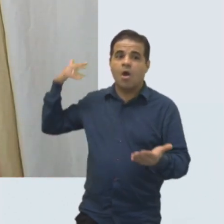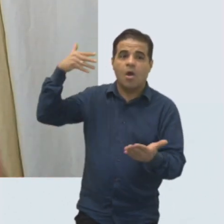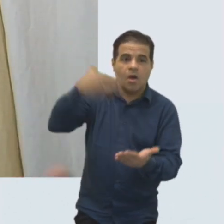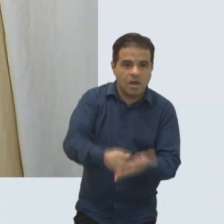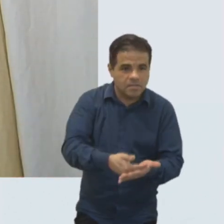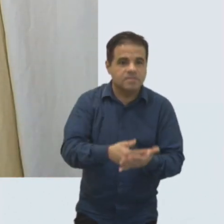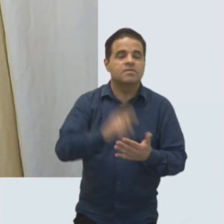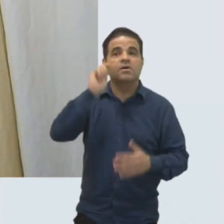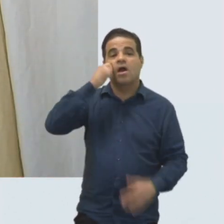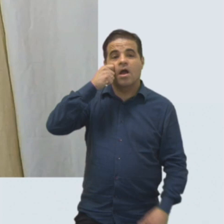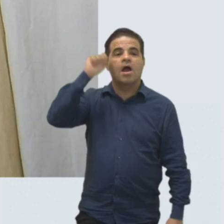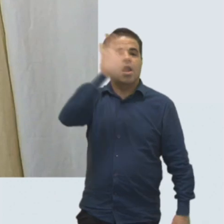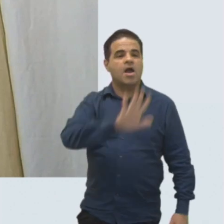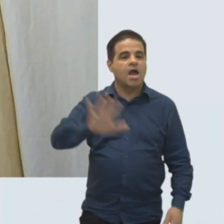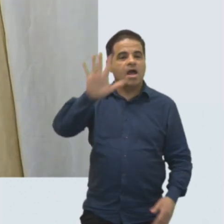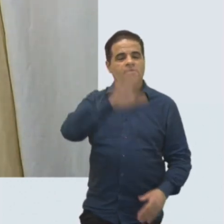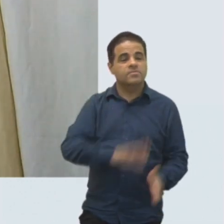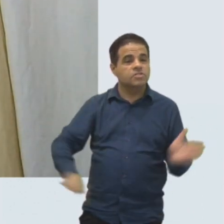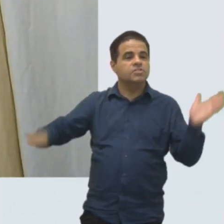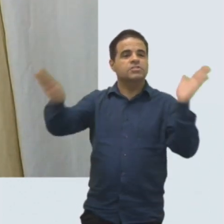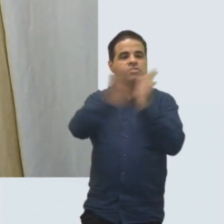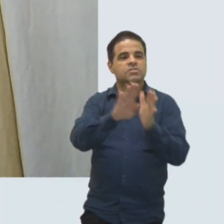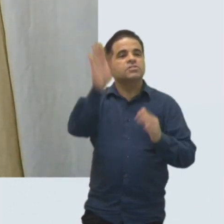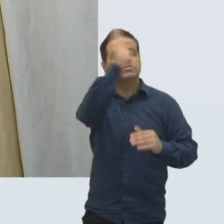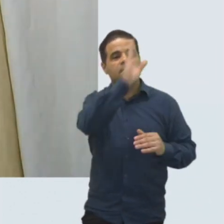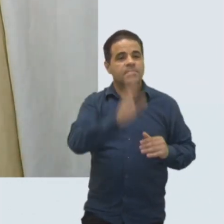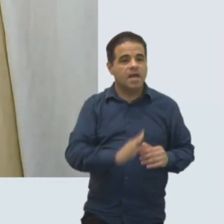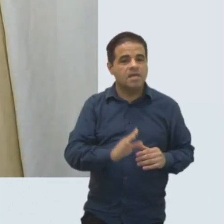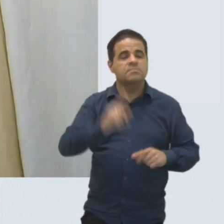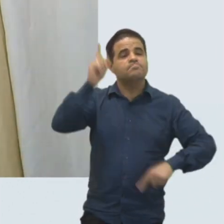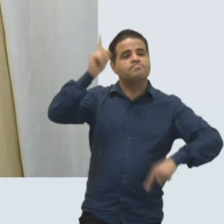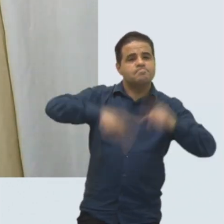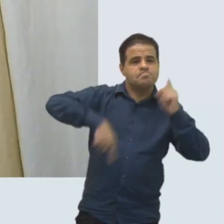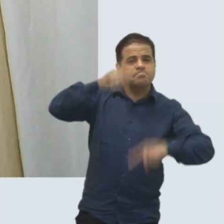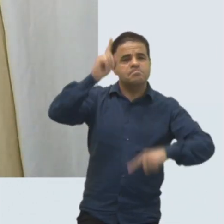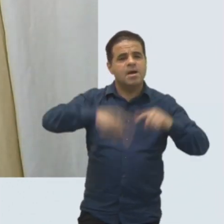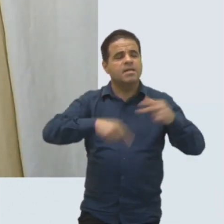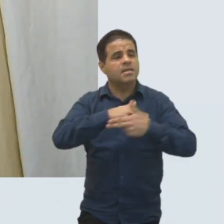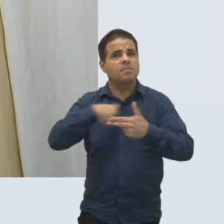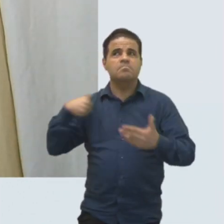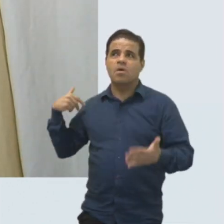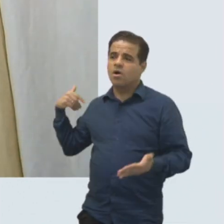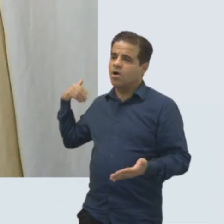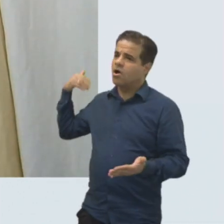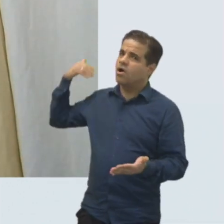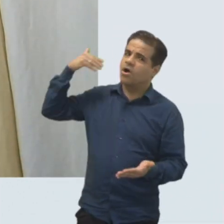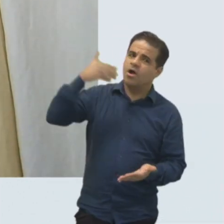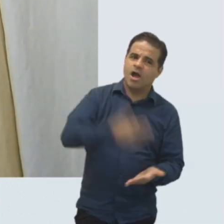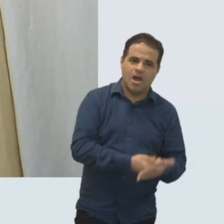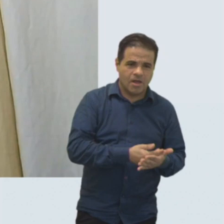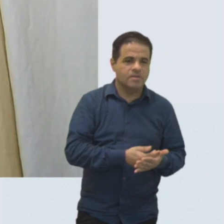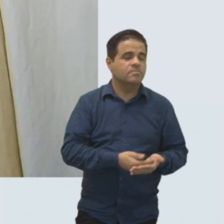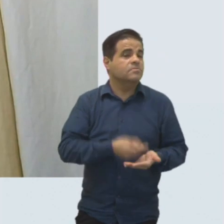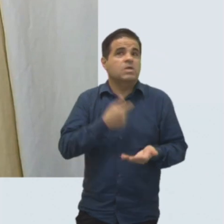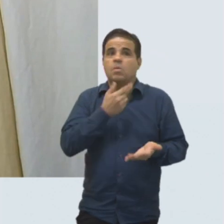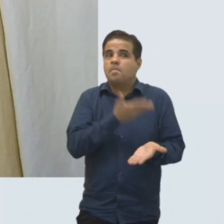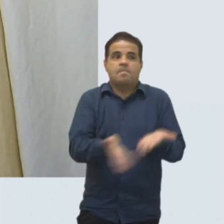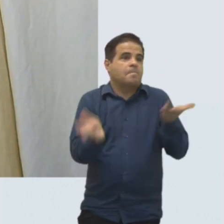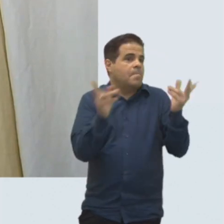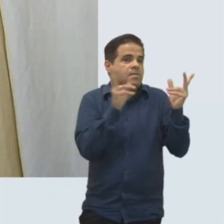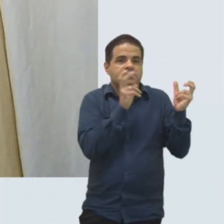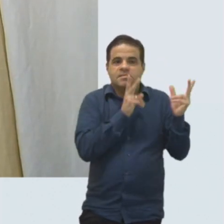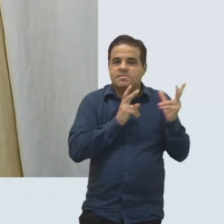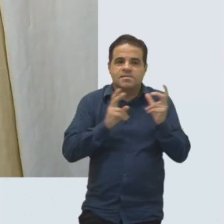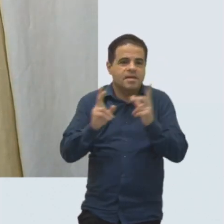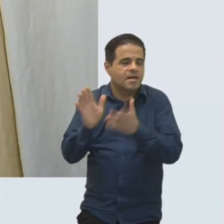a África e o que chega até o Brasil, e materiais que estão vivos até hoje e que de certa forma não se percebe, né? E